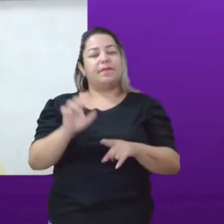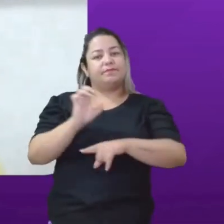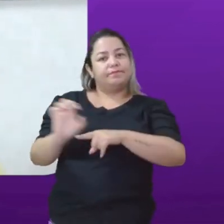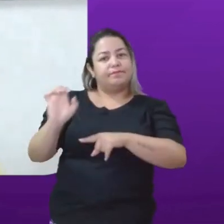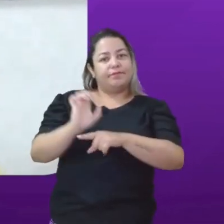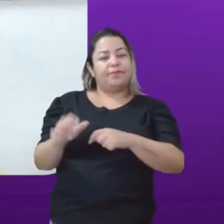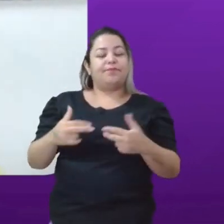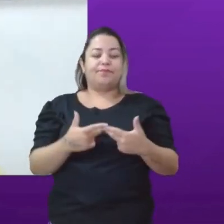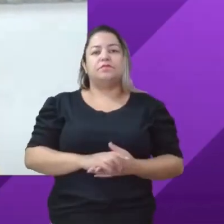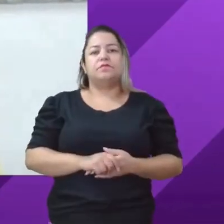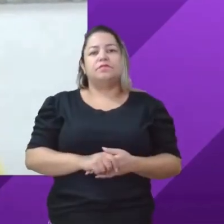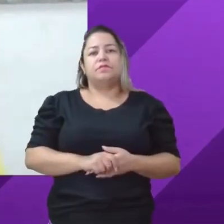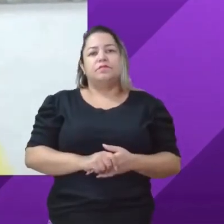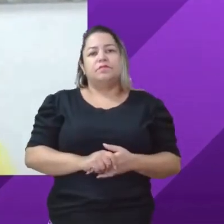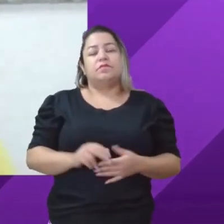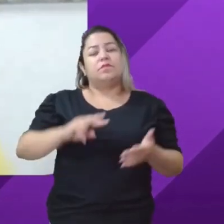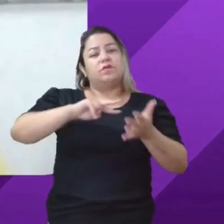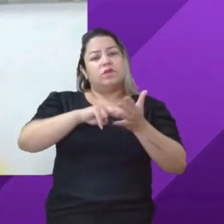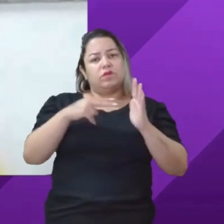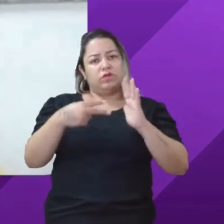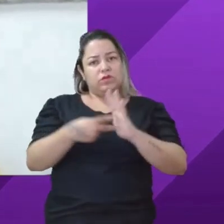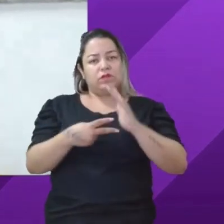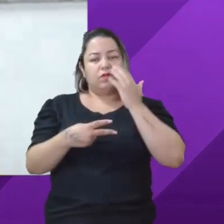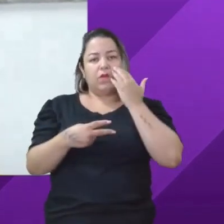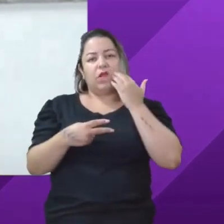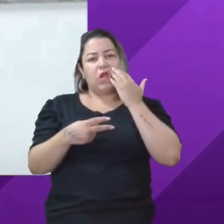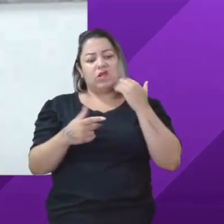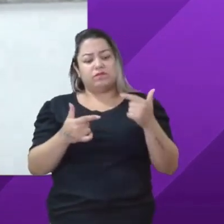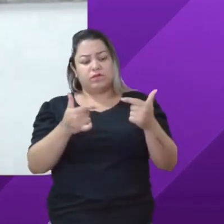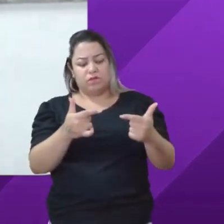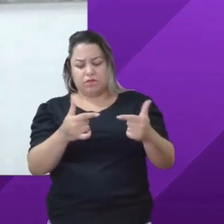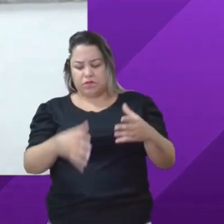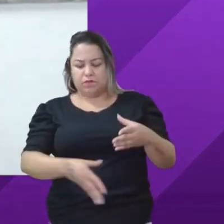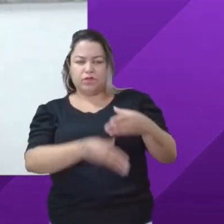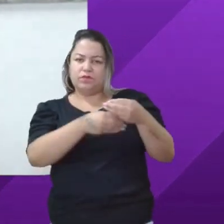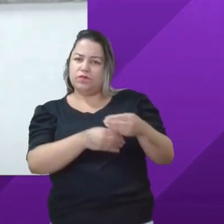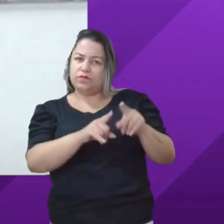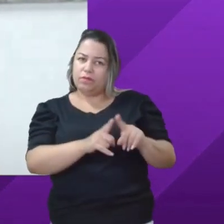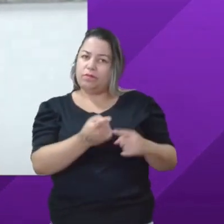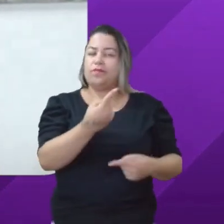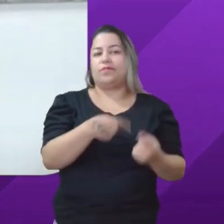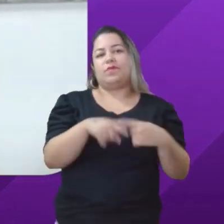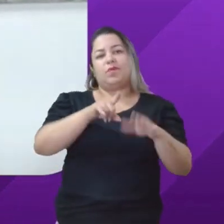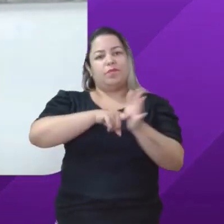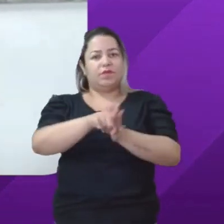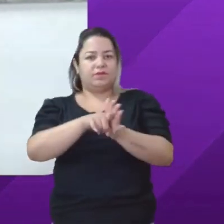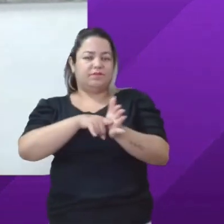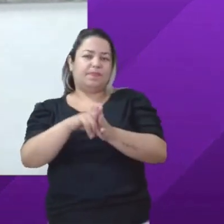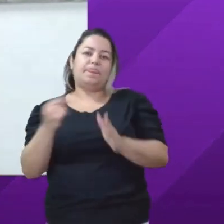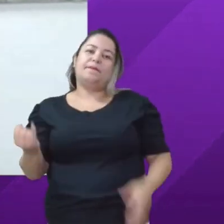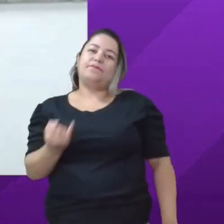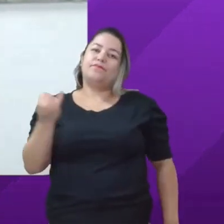de Coisas Inconstitucional. Nesse sentido, um grande desafio foi imposto, né? Construir um plano